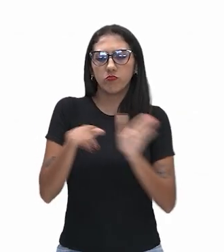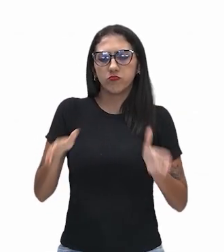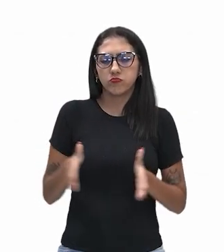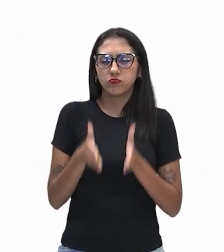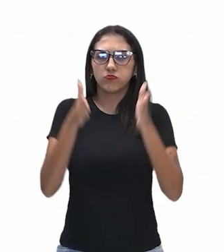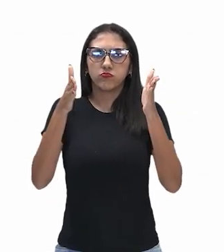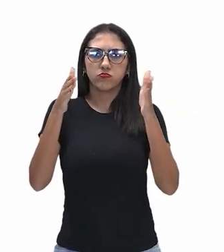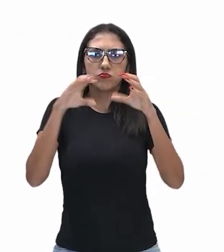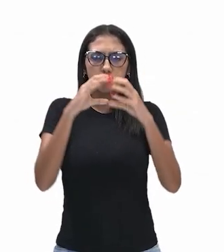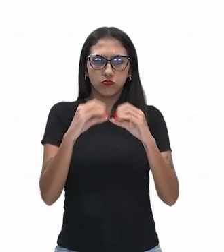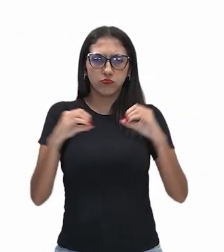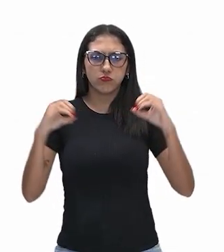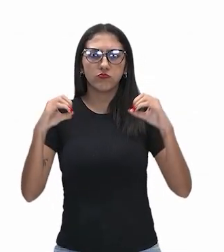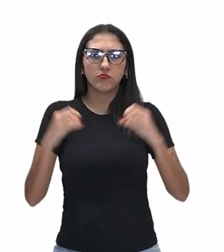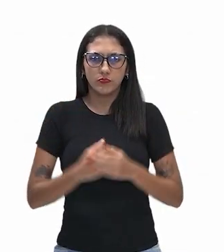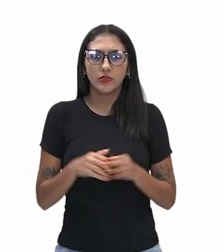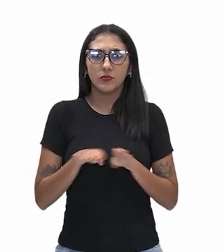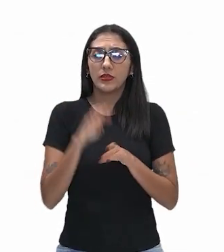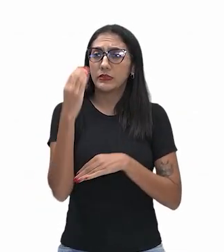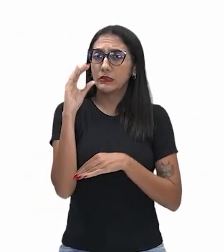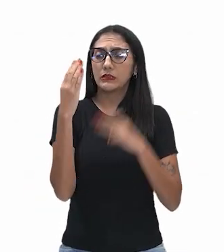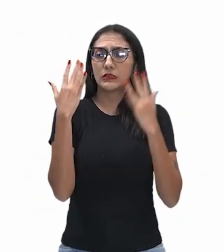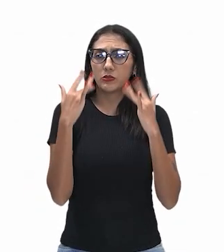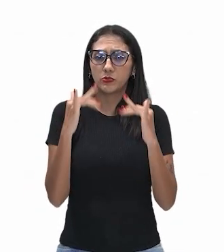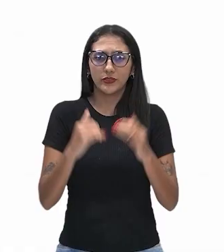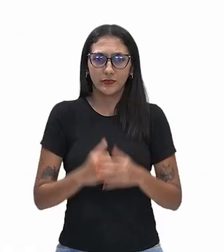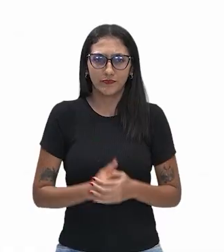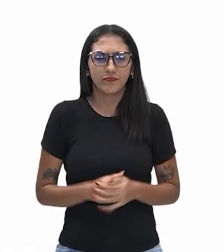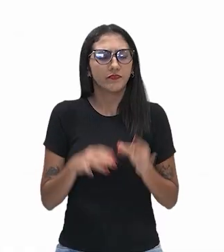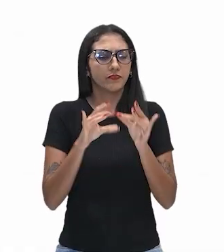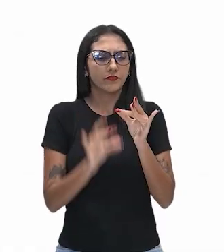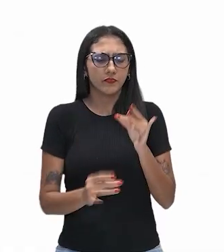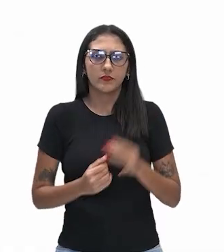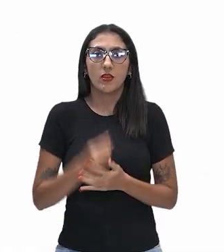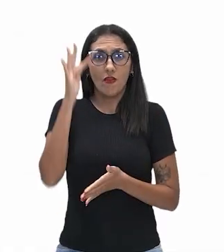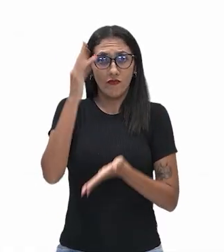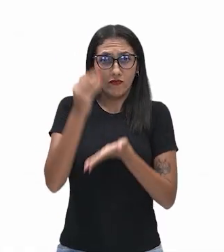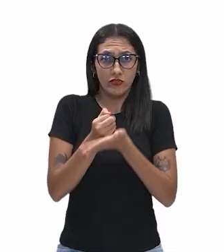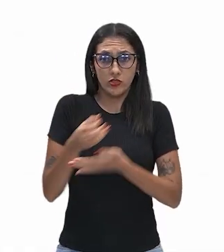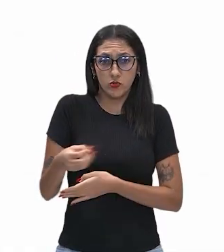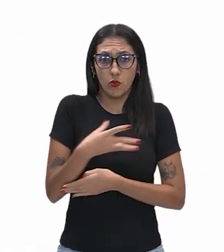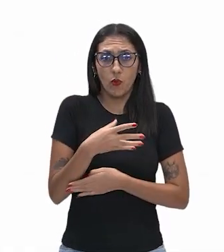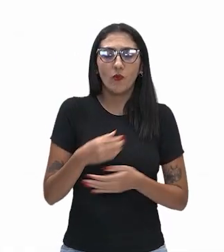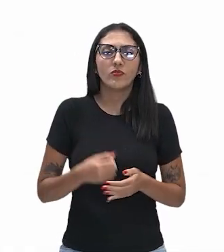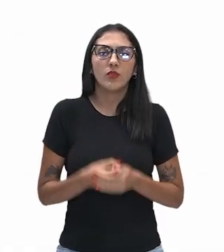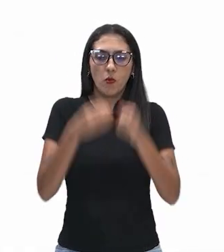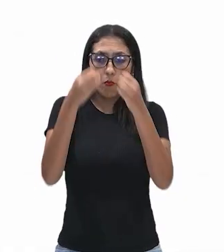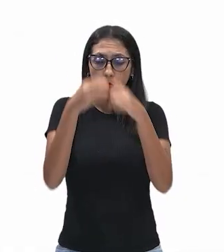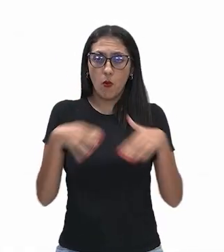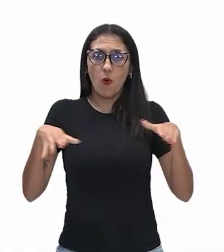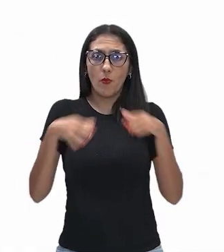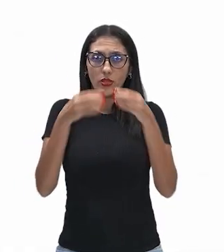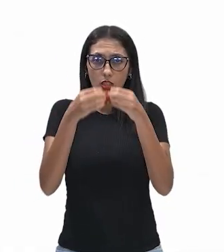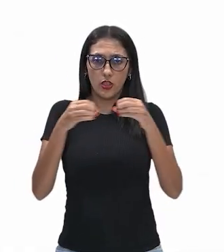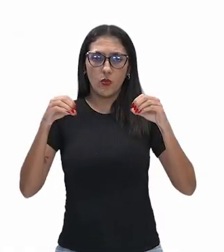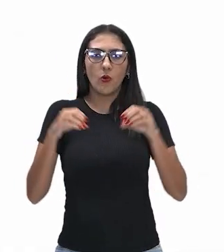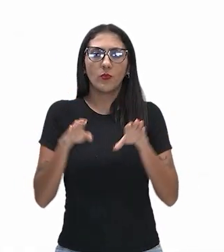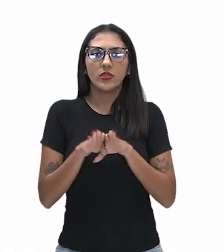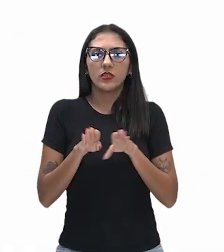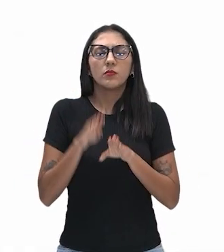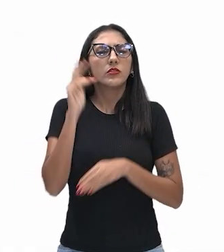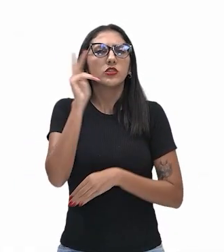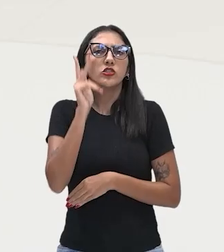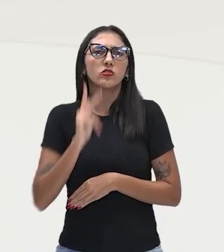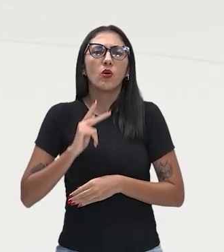em ciência da natureza, detalhamento, física moderna, bombas atômicas e história do desenvolvimento da bomba